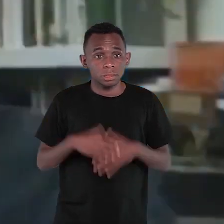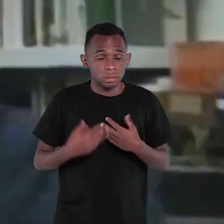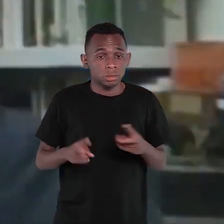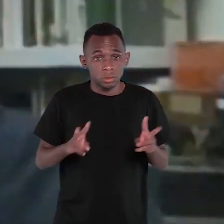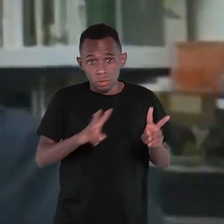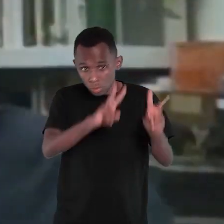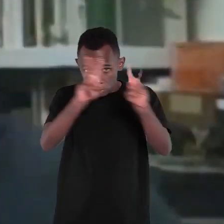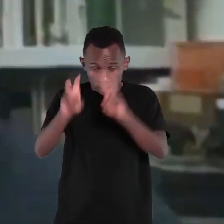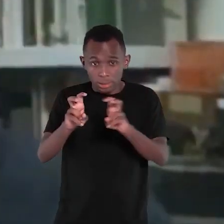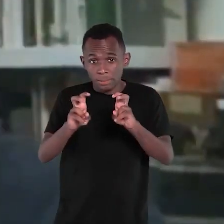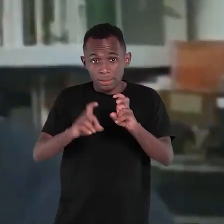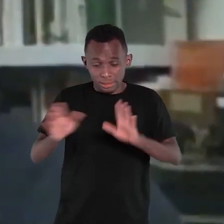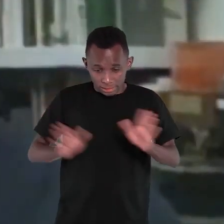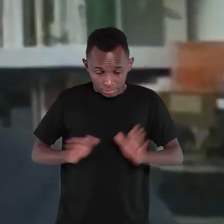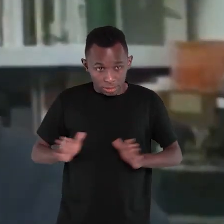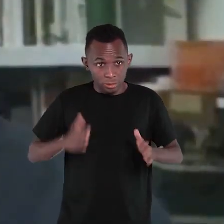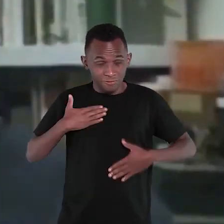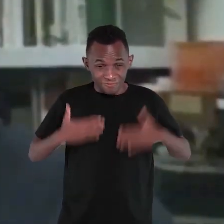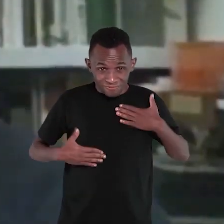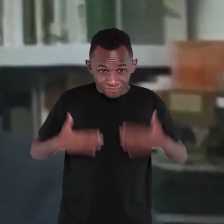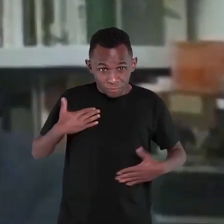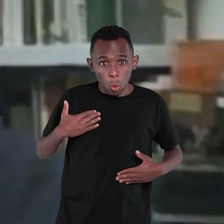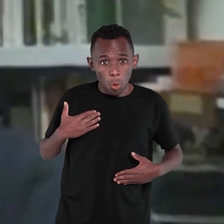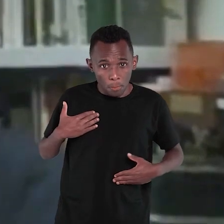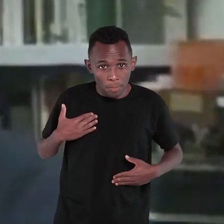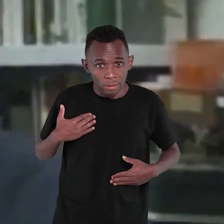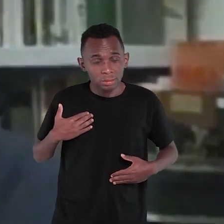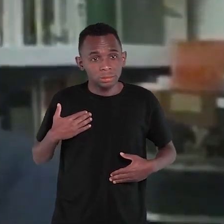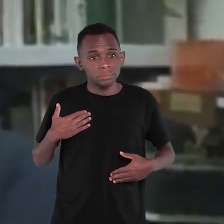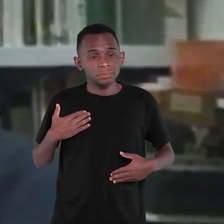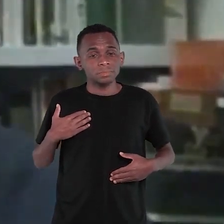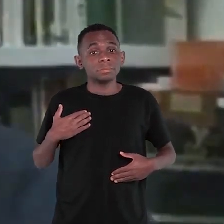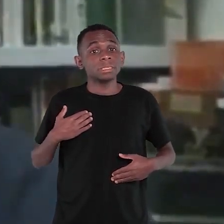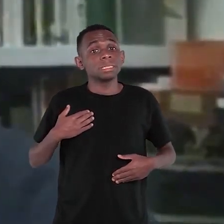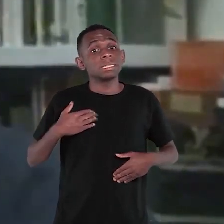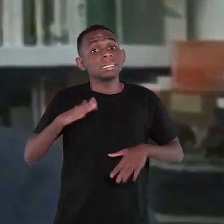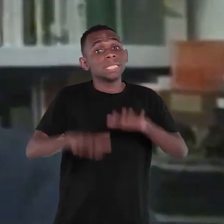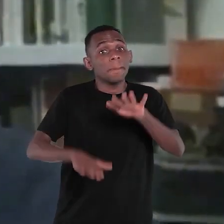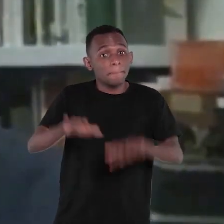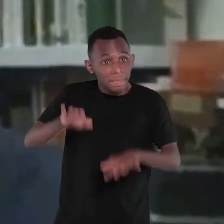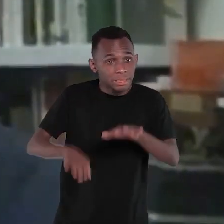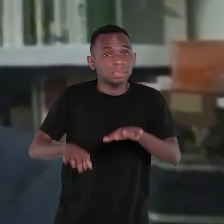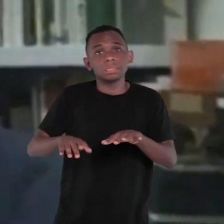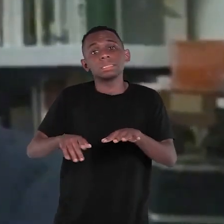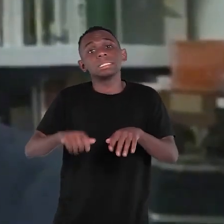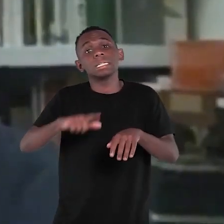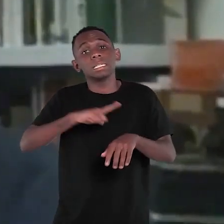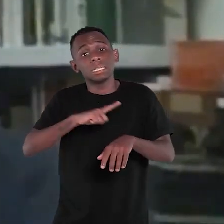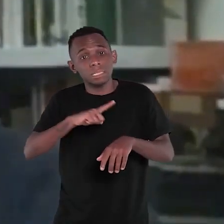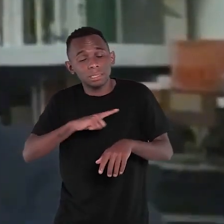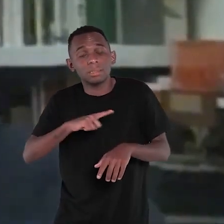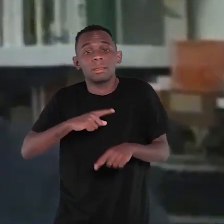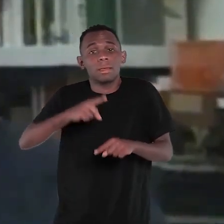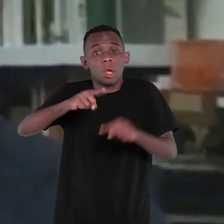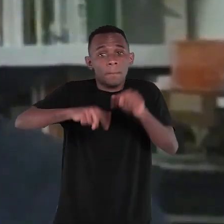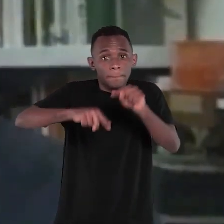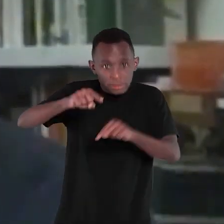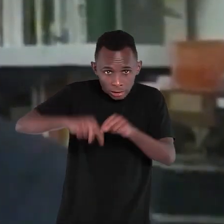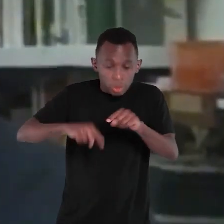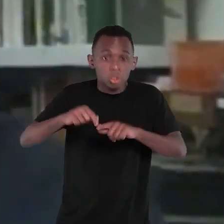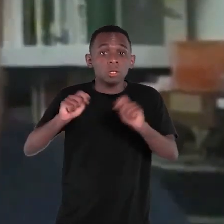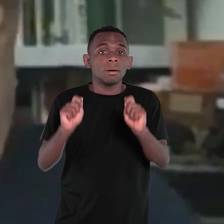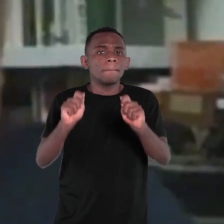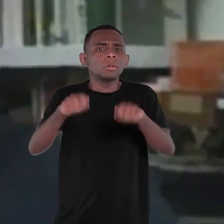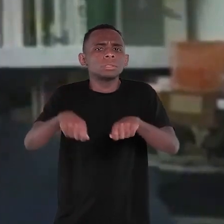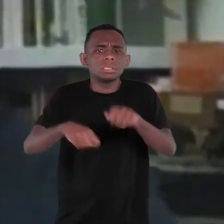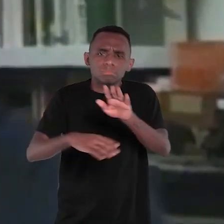Nessa questão da acessibilidade física, você tem razão. Quer dizer, muito disso depende de você ter equipamentos